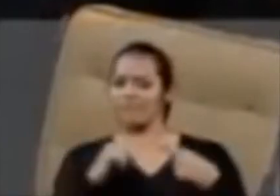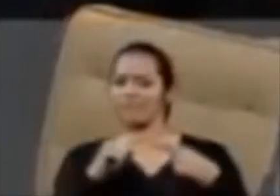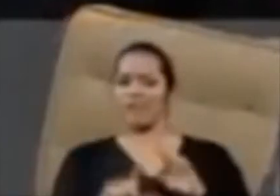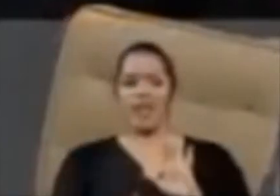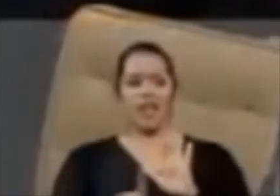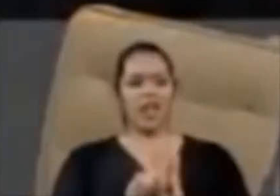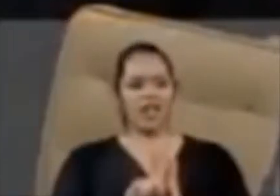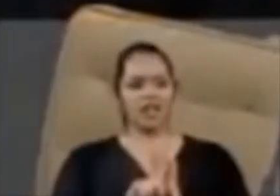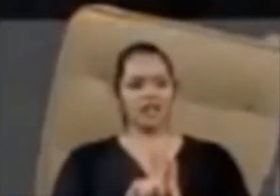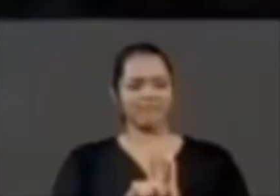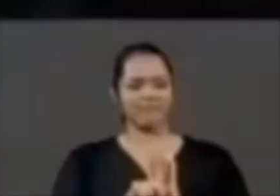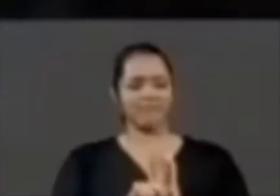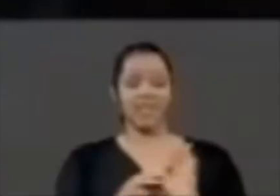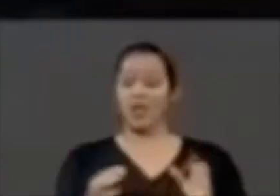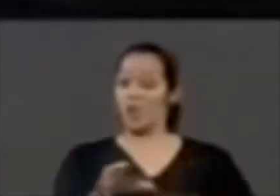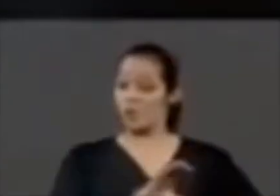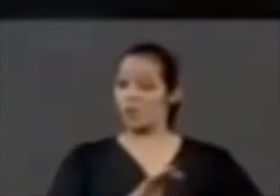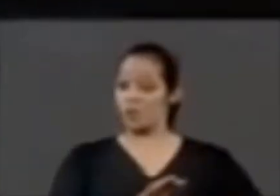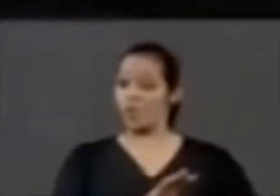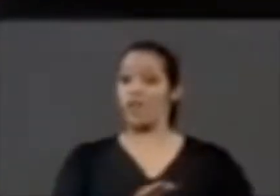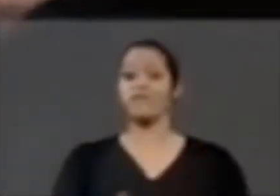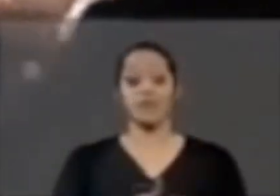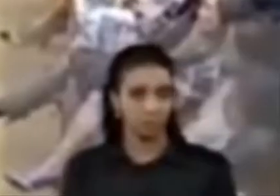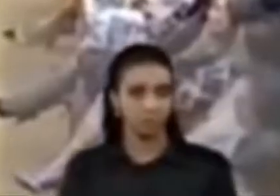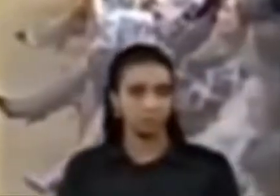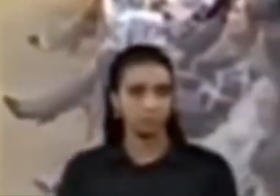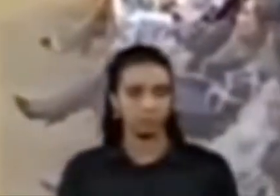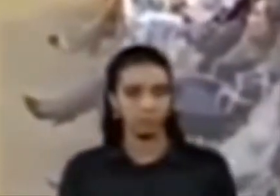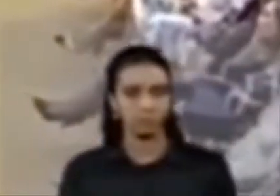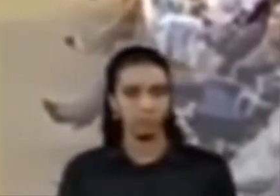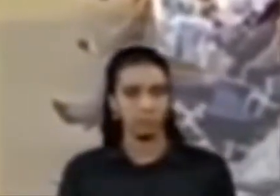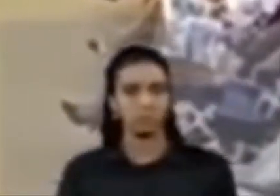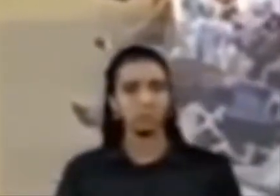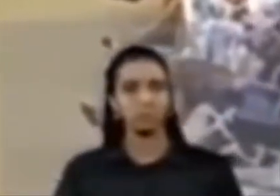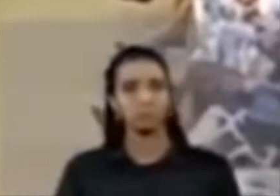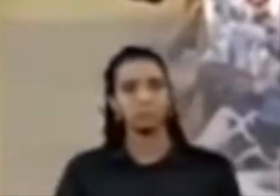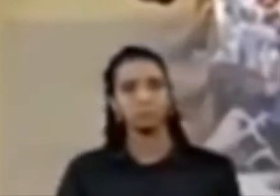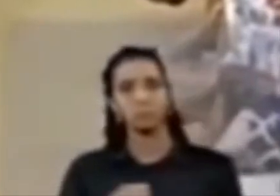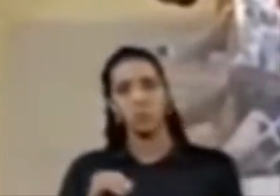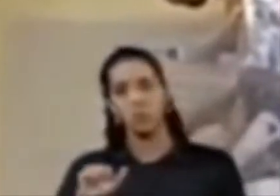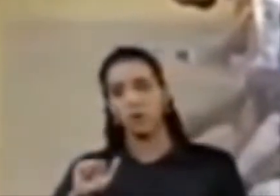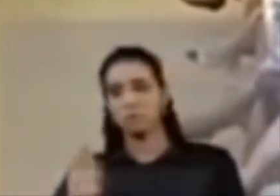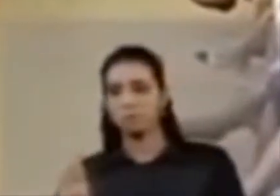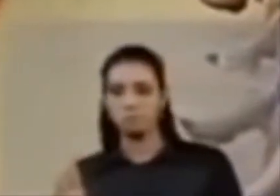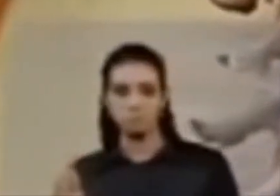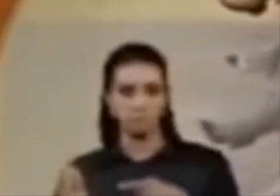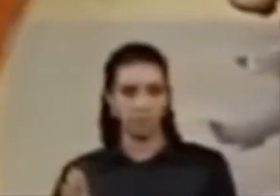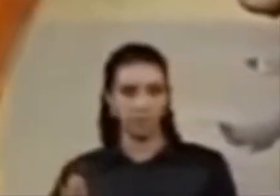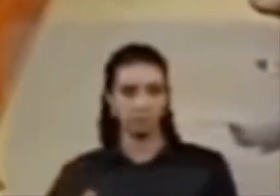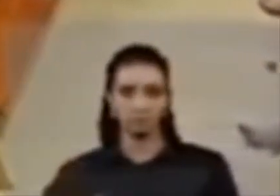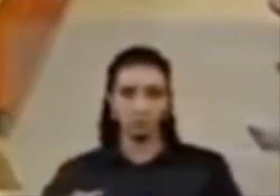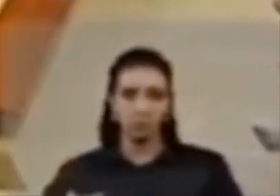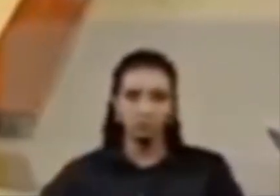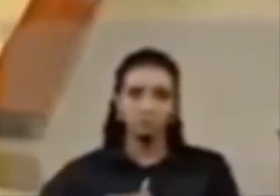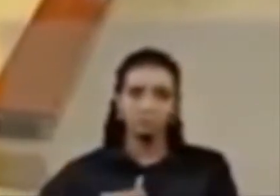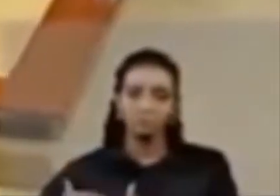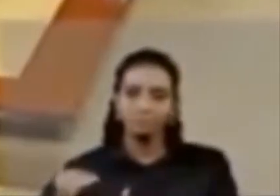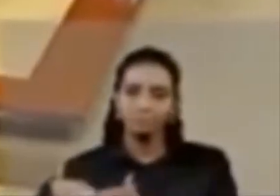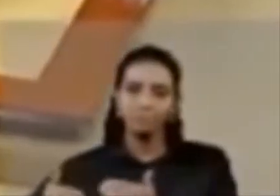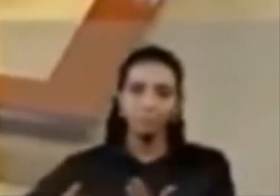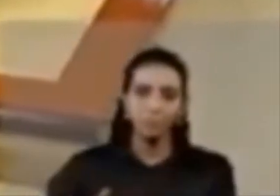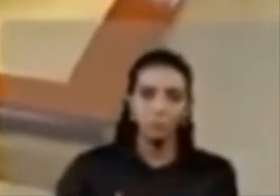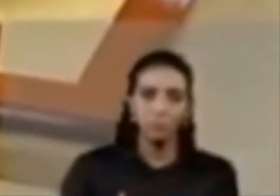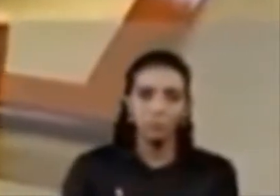com a Constituição e as leis da República. Eles ficam à frente da Suprema Corte e do Conselho Nacional de Justiça